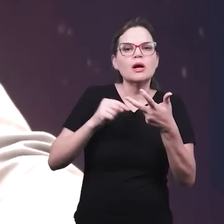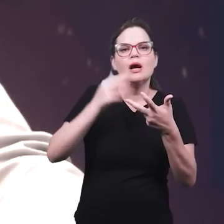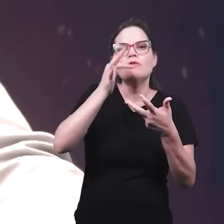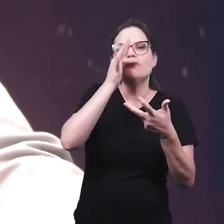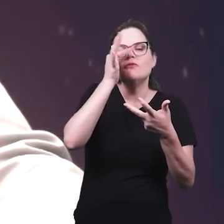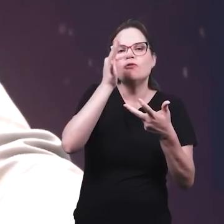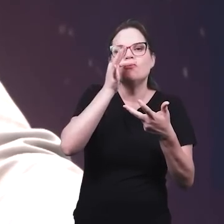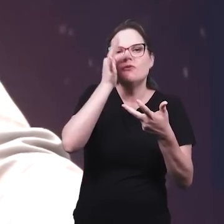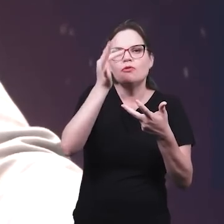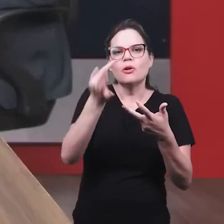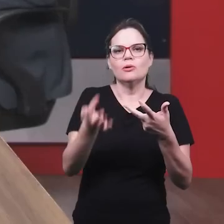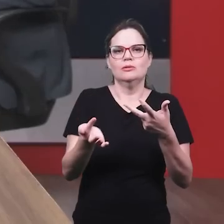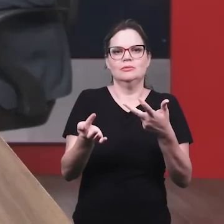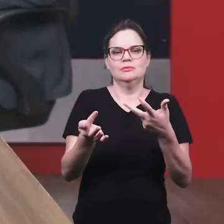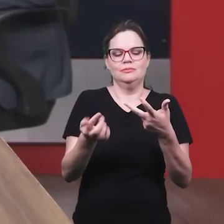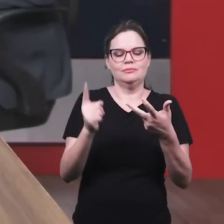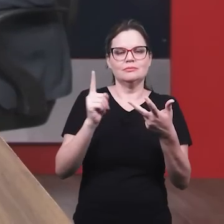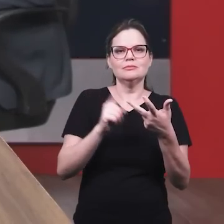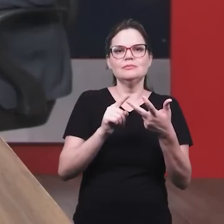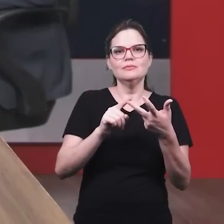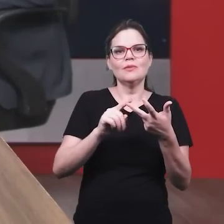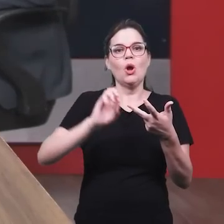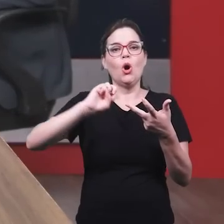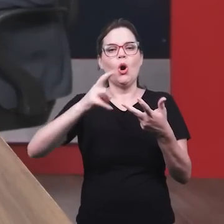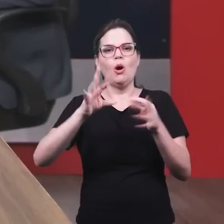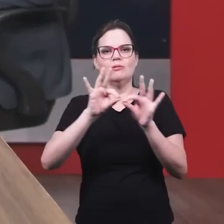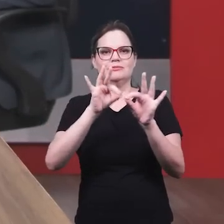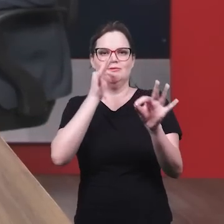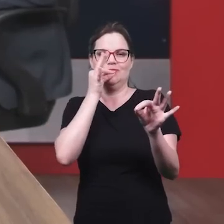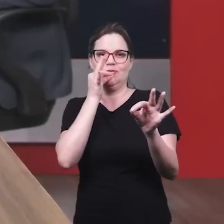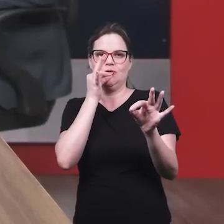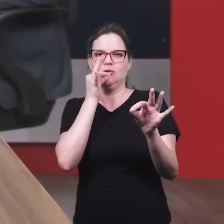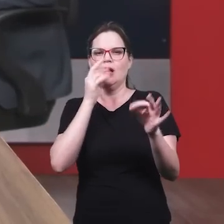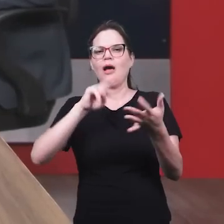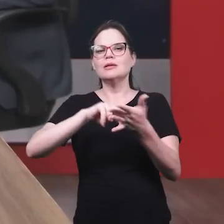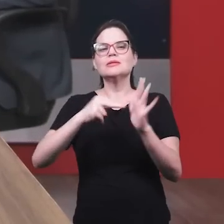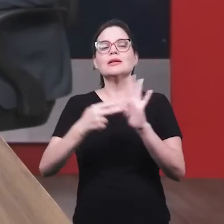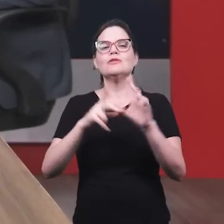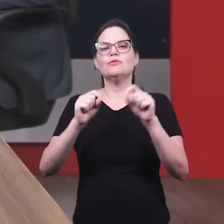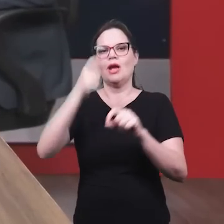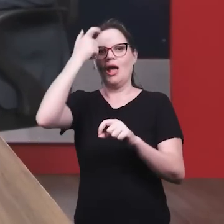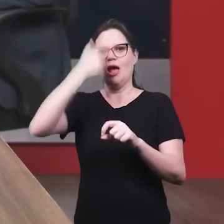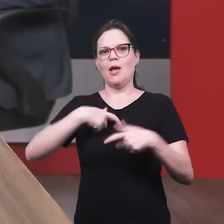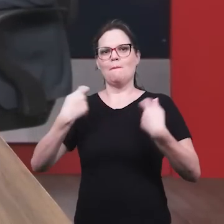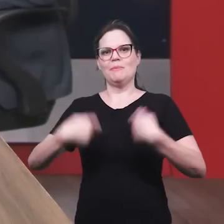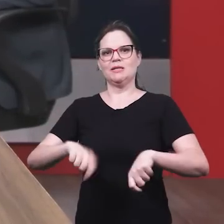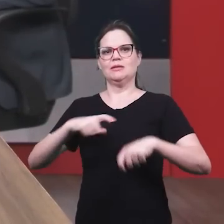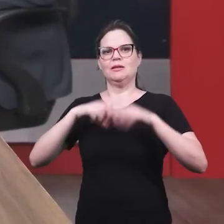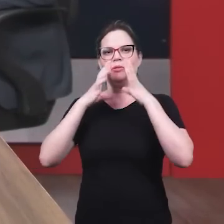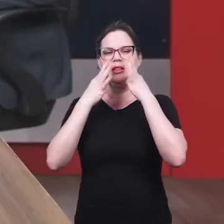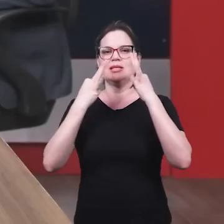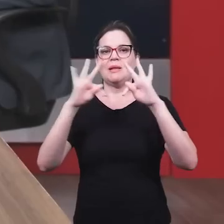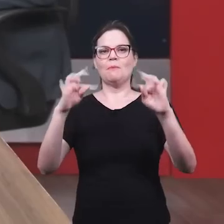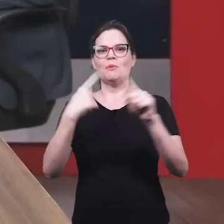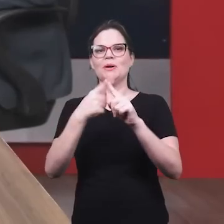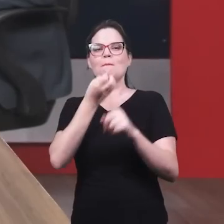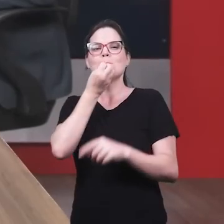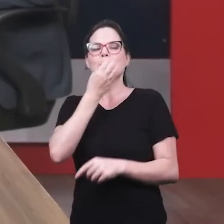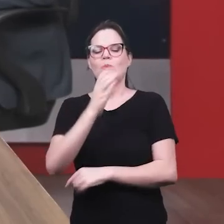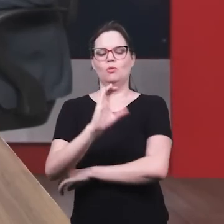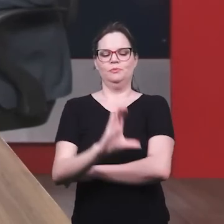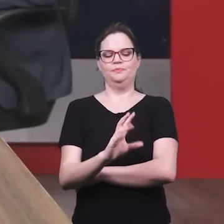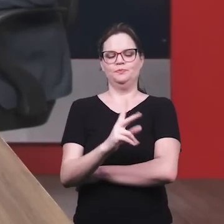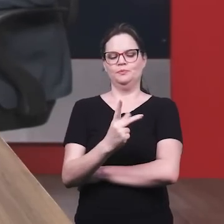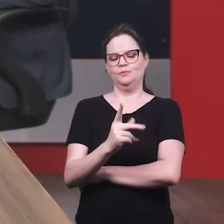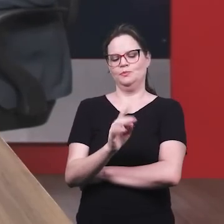simboliza o homem, né? A madeira simboliza o homem, que não pode extrapolar, mas a flor fala dos dons